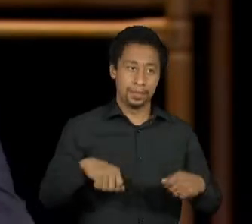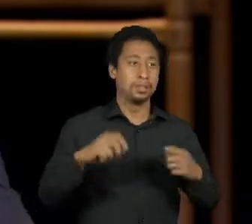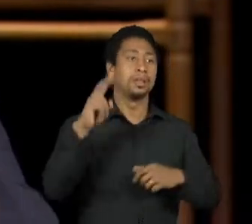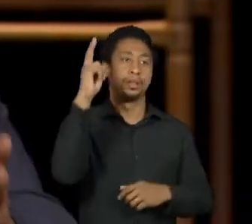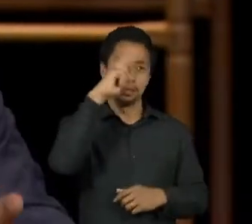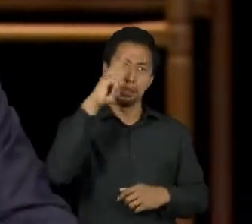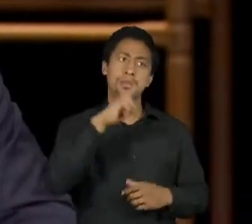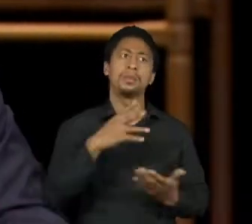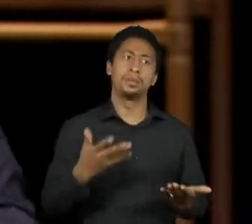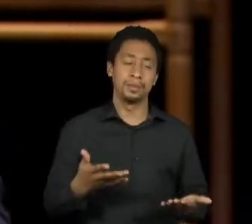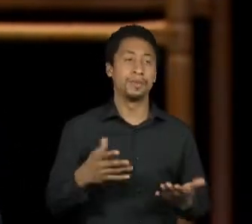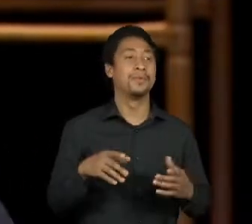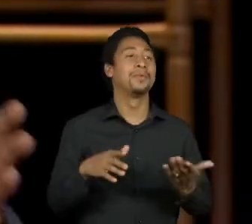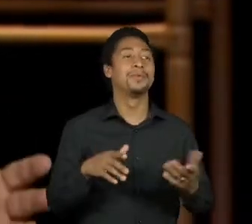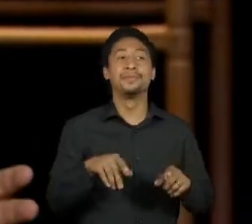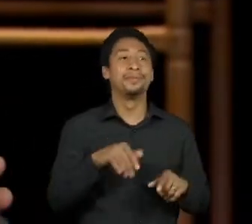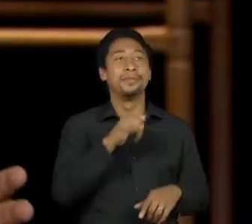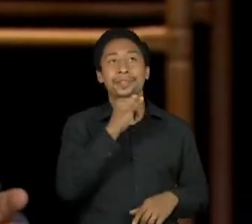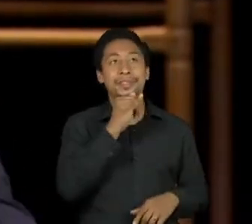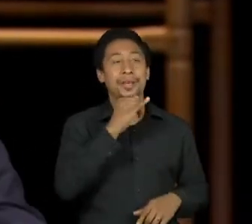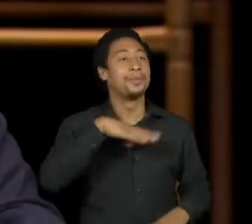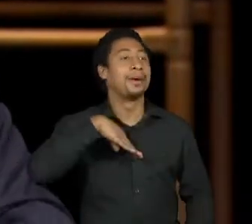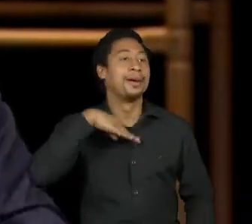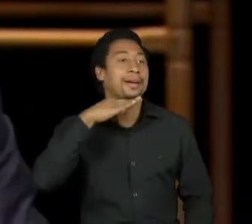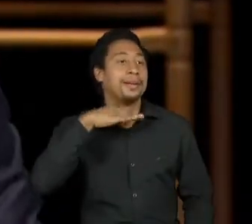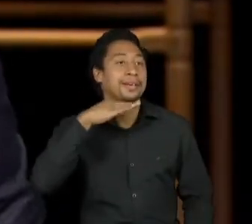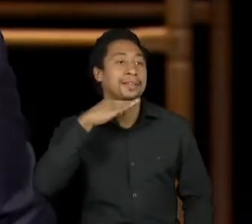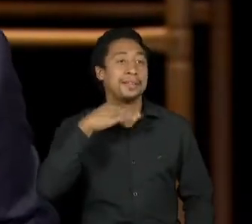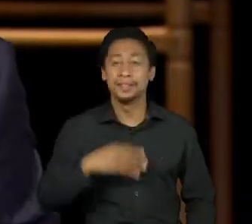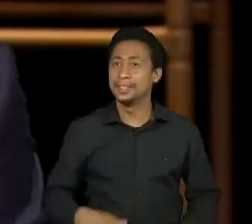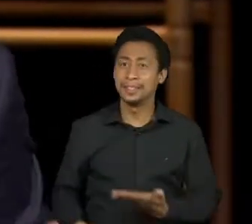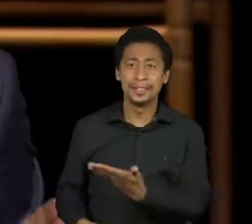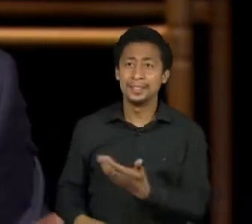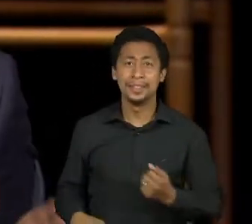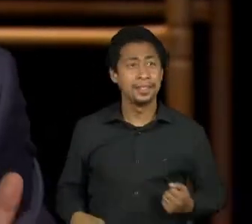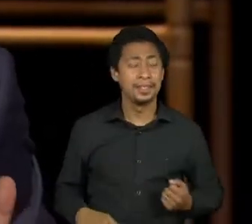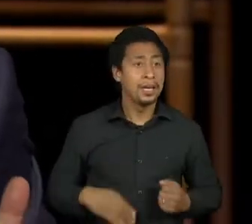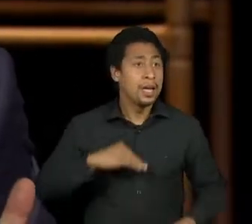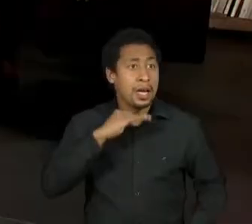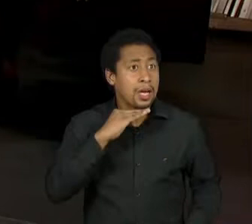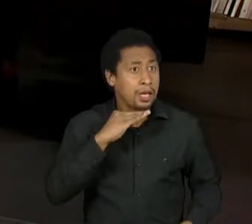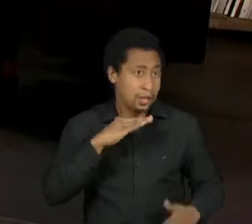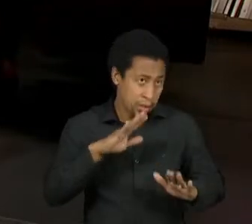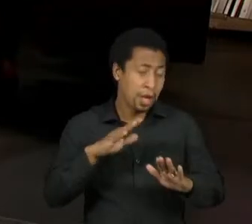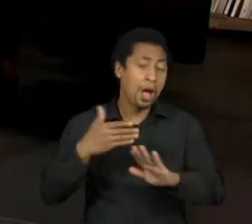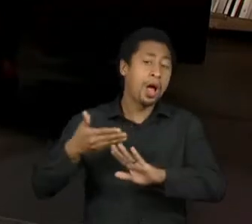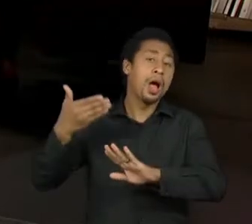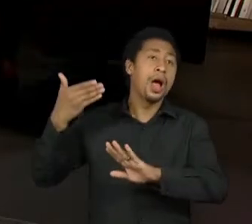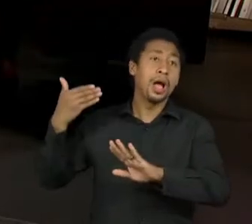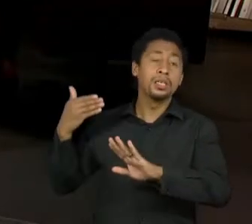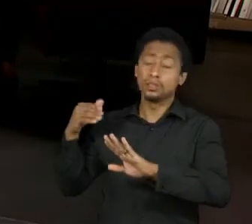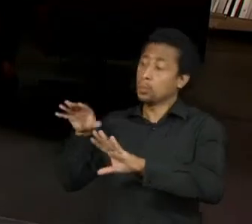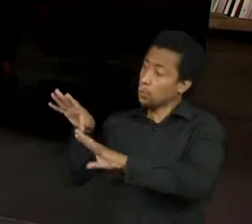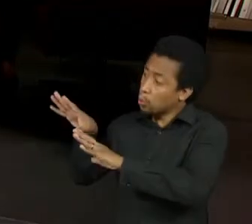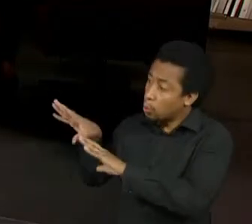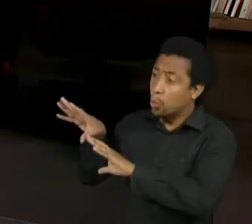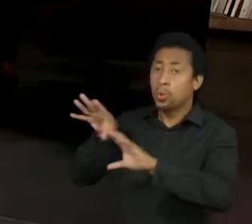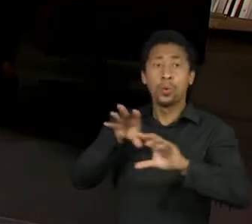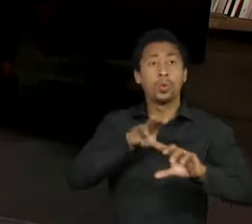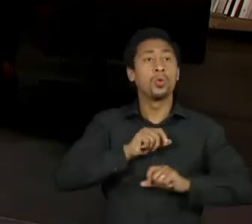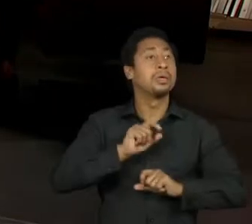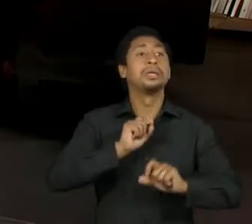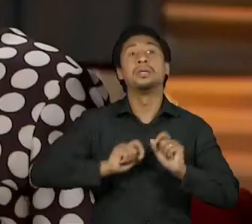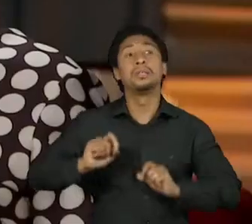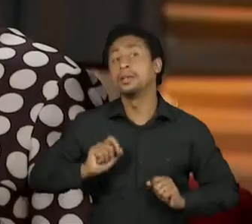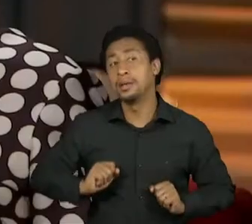eu ver o por exemplo Anitta que é uma figura seu respeito e tal não existiria Anitta sem Elza Soares em possível e você